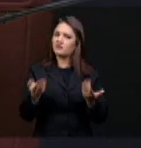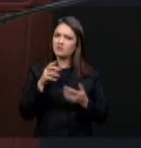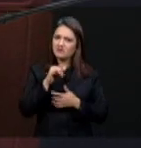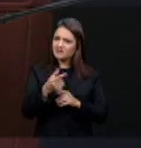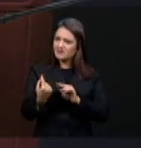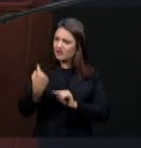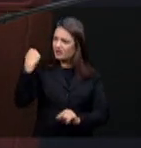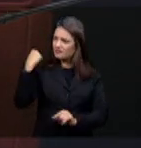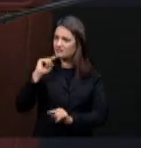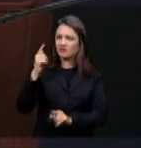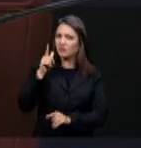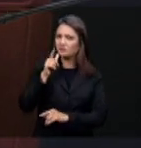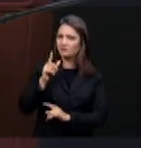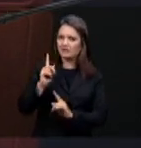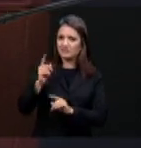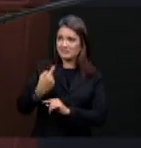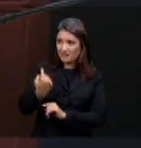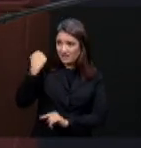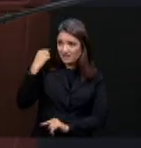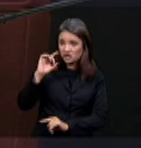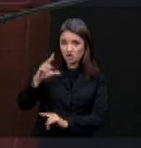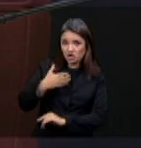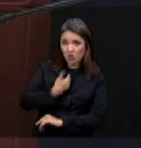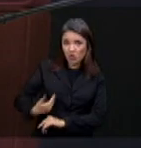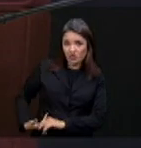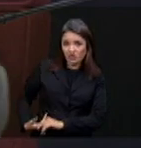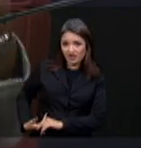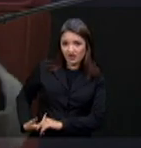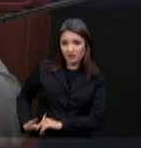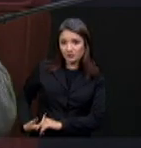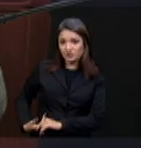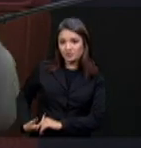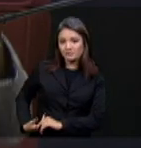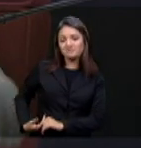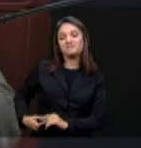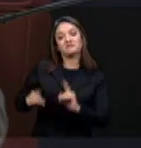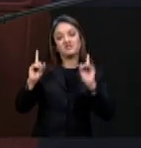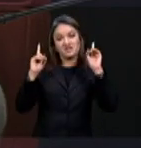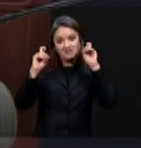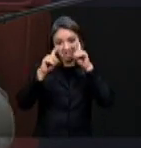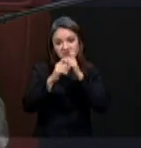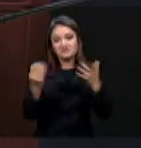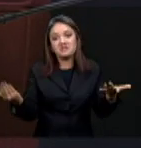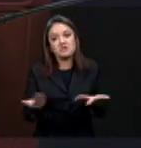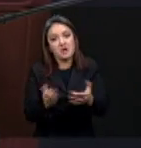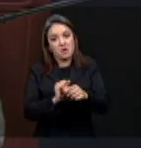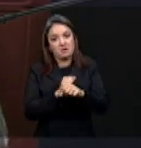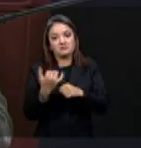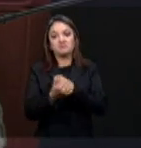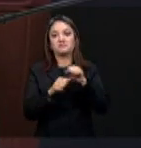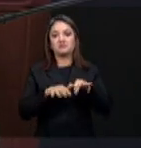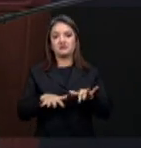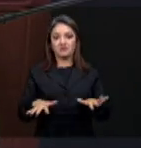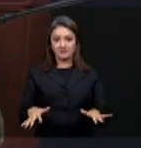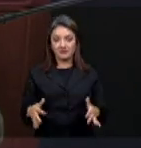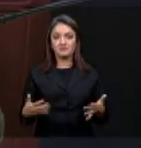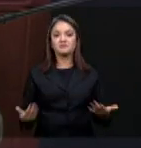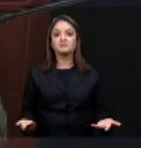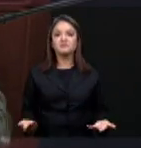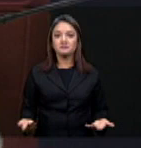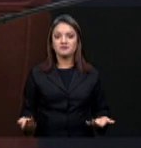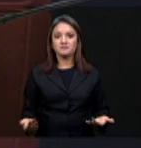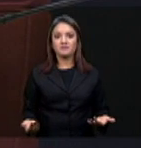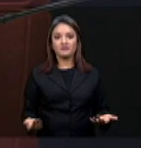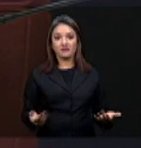atravessamos virtualmente se nós não tivéssemos serviços mesmo todas as suas deficiências e a gente se torna cada vez